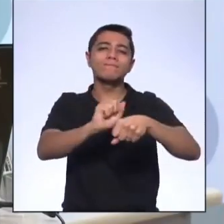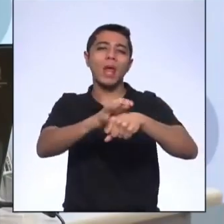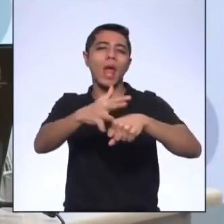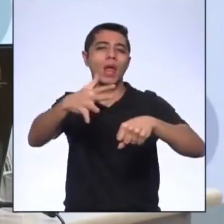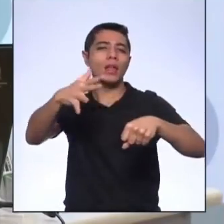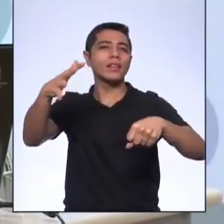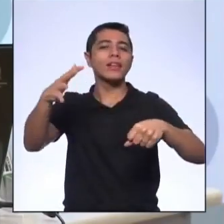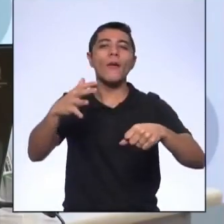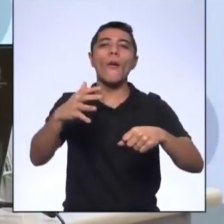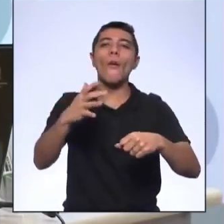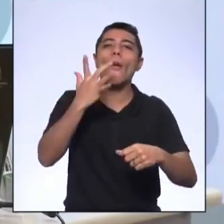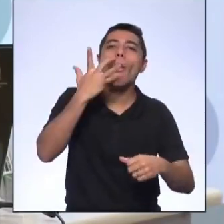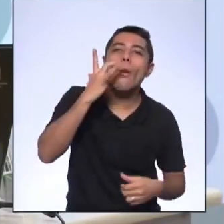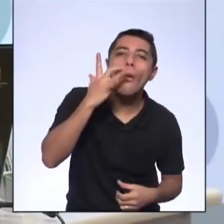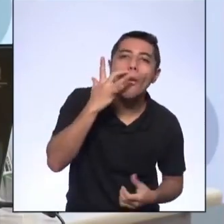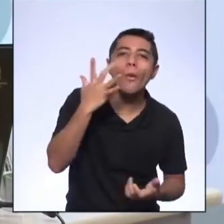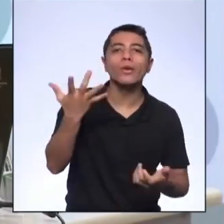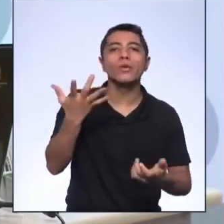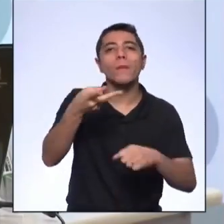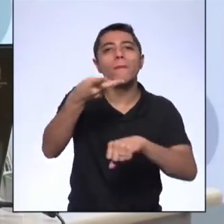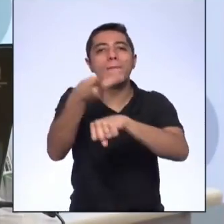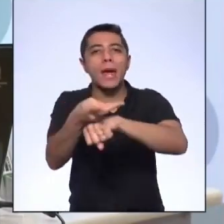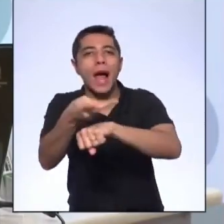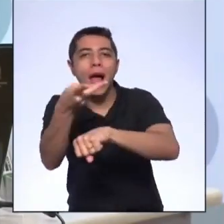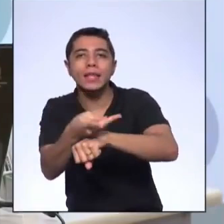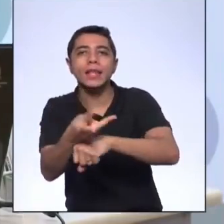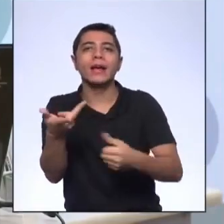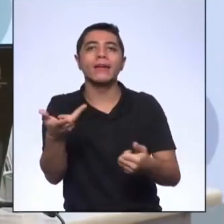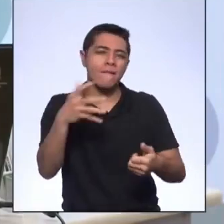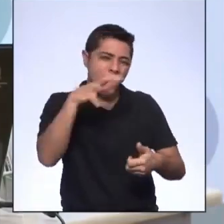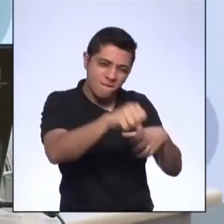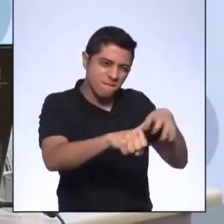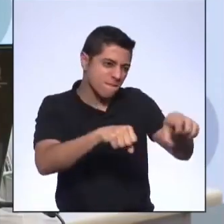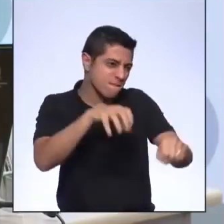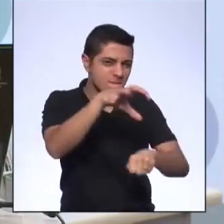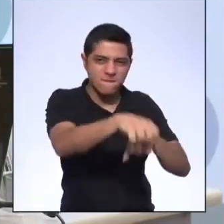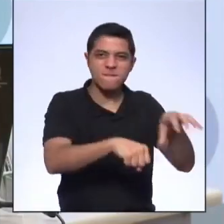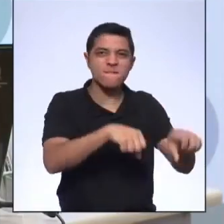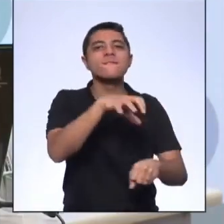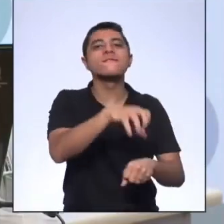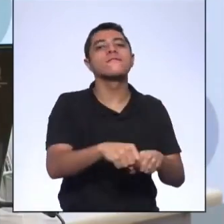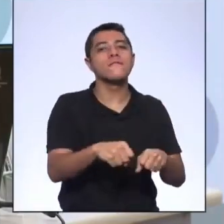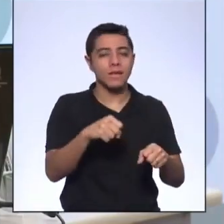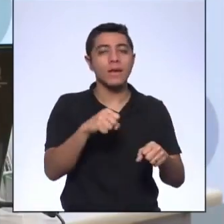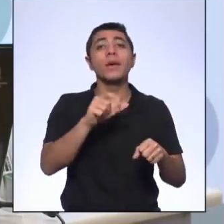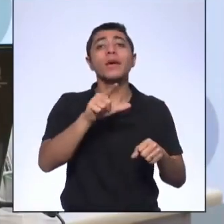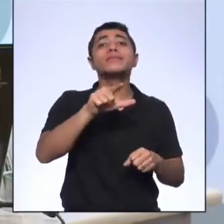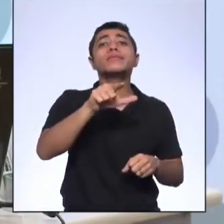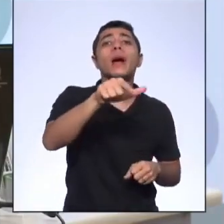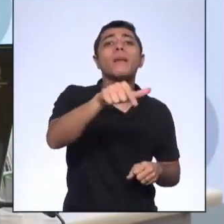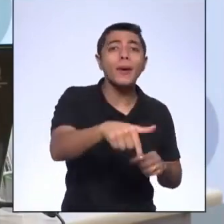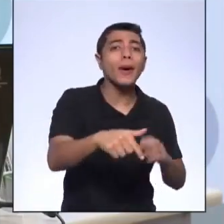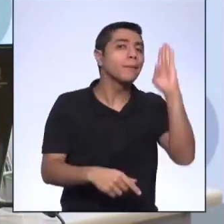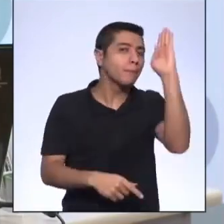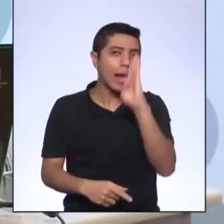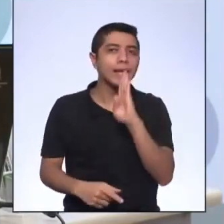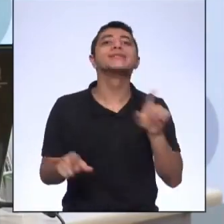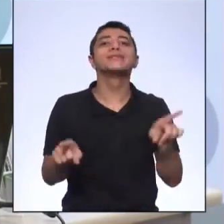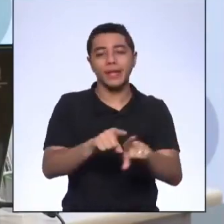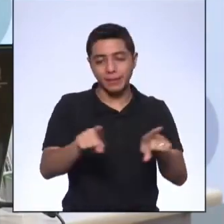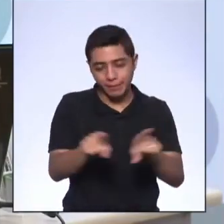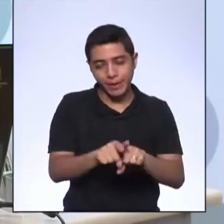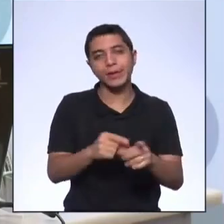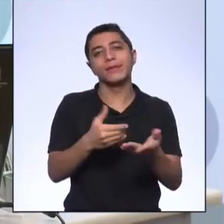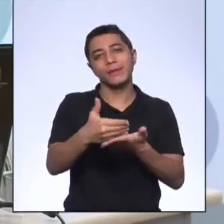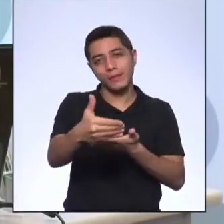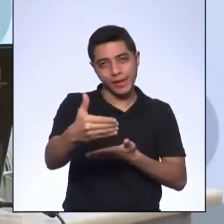a explorar essas riquezas nesses territórios. O Brasil demorou mais um pouquinho mais para poder começar essa exploração, mas aí isso é